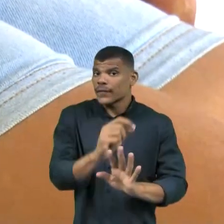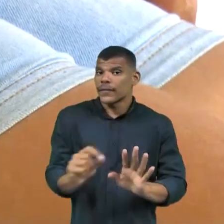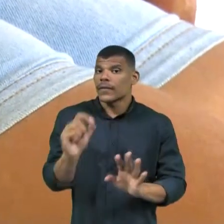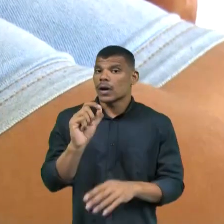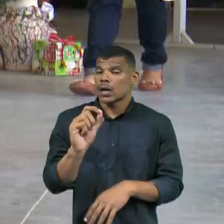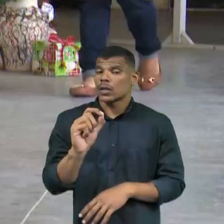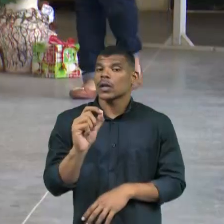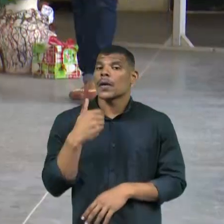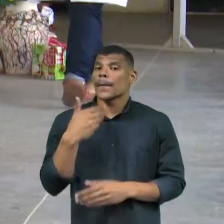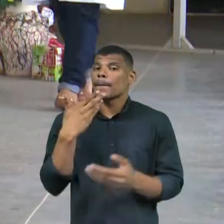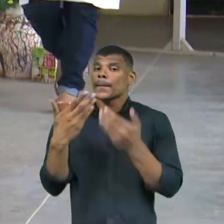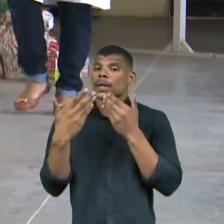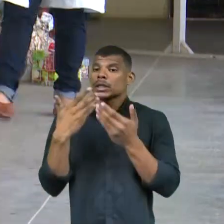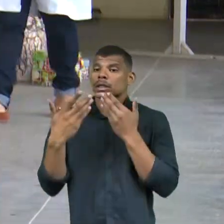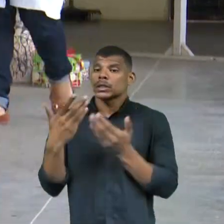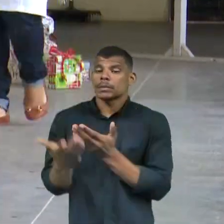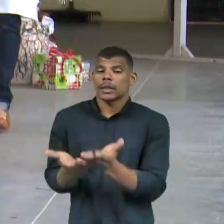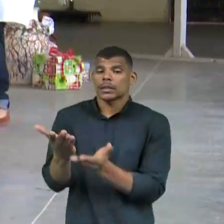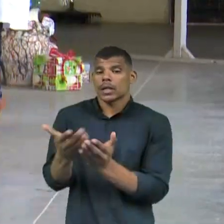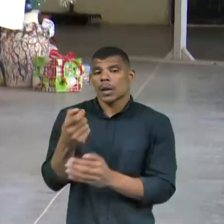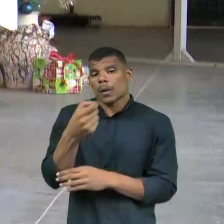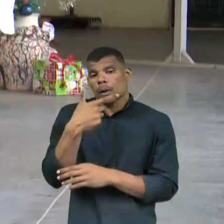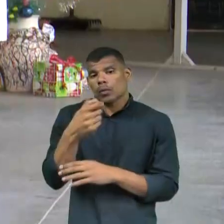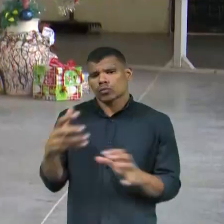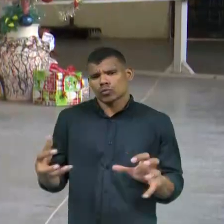responsáveis por